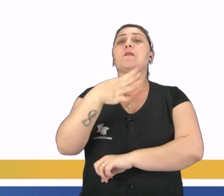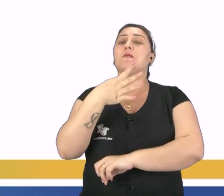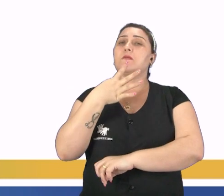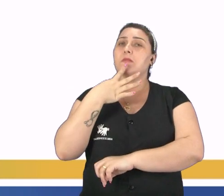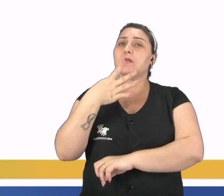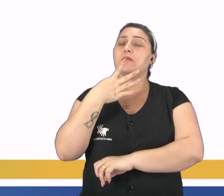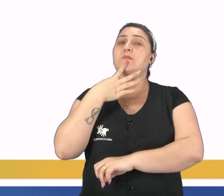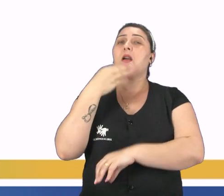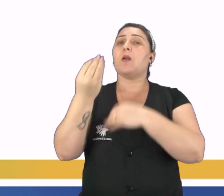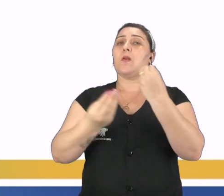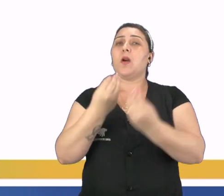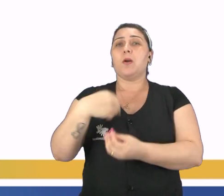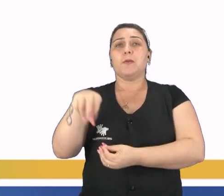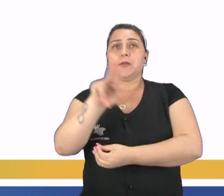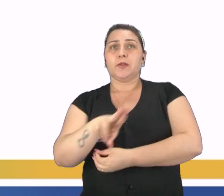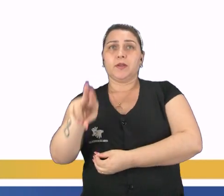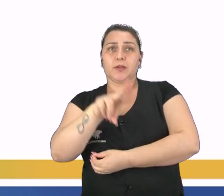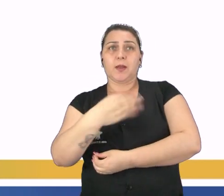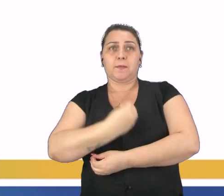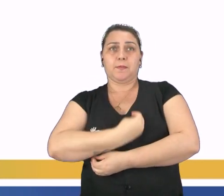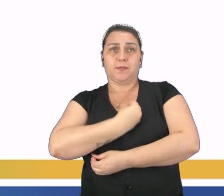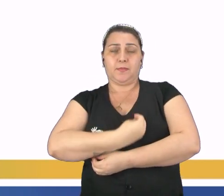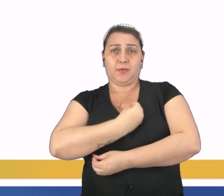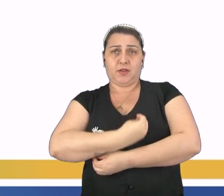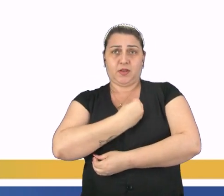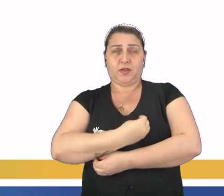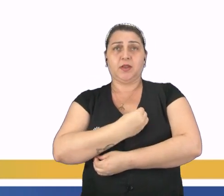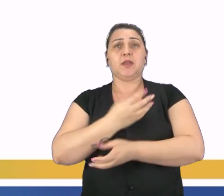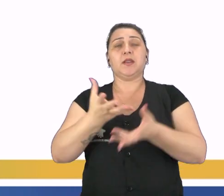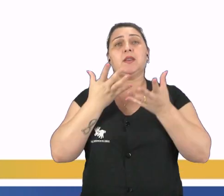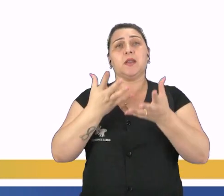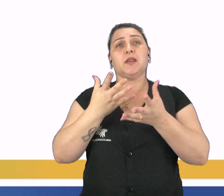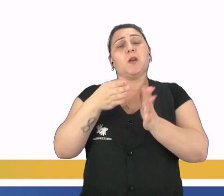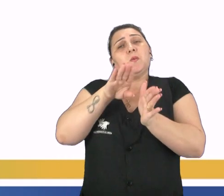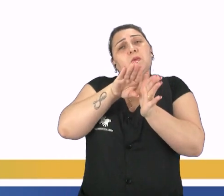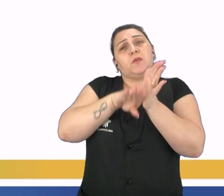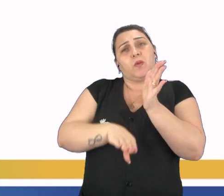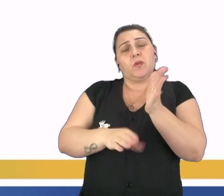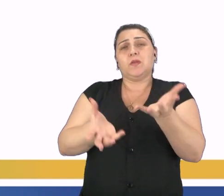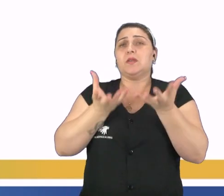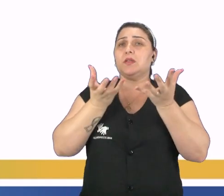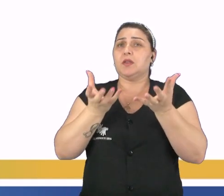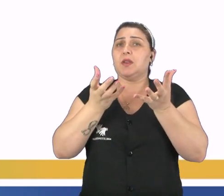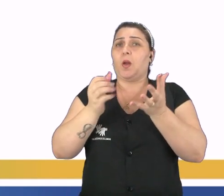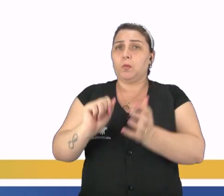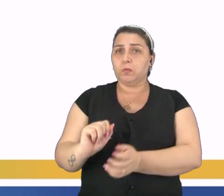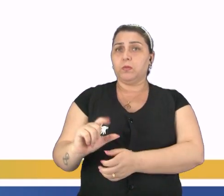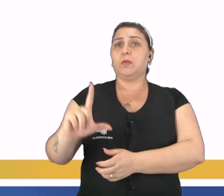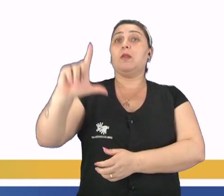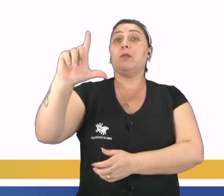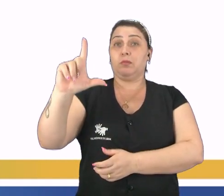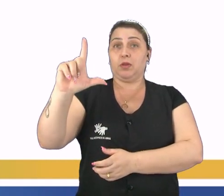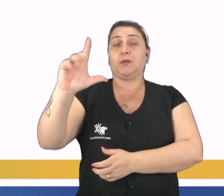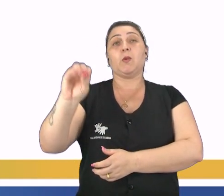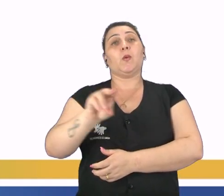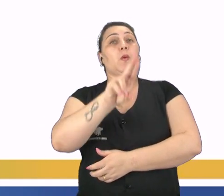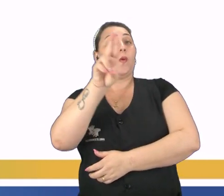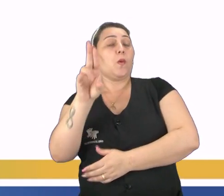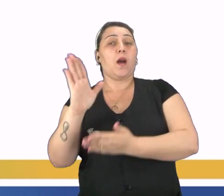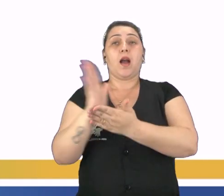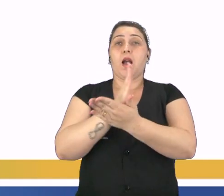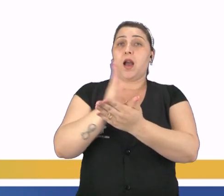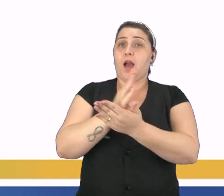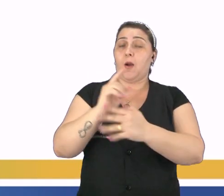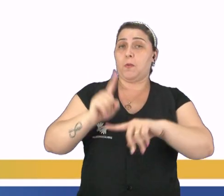o método de utilizá-lo. Ela está presente quando nós queremos um desconto, quando nós queremos um aumento, ou quando